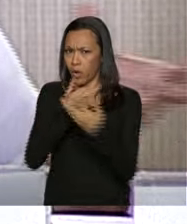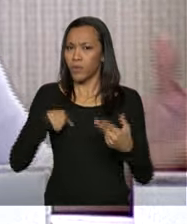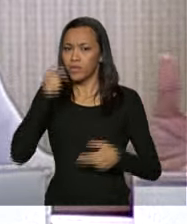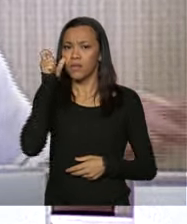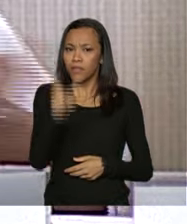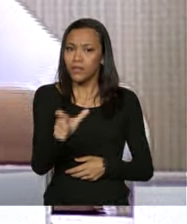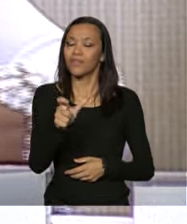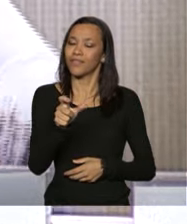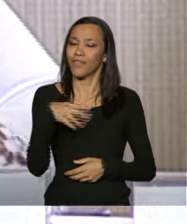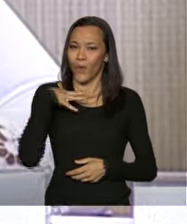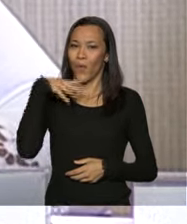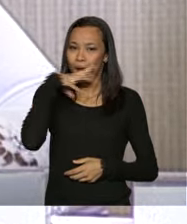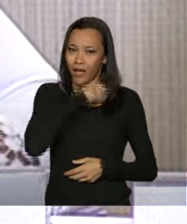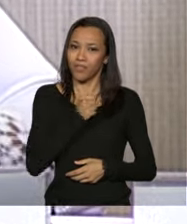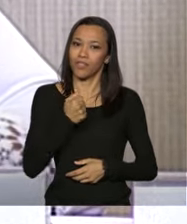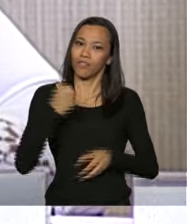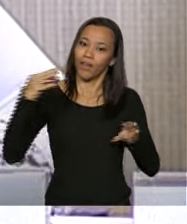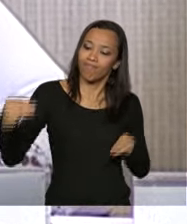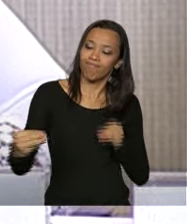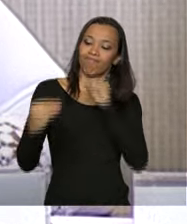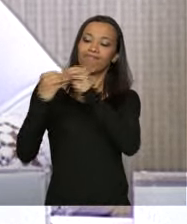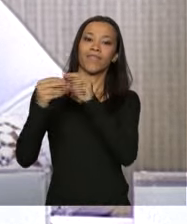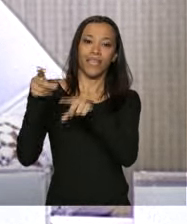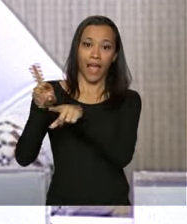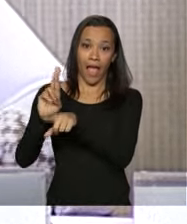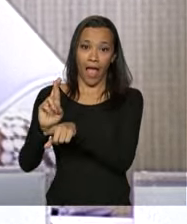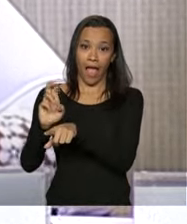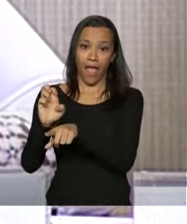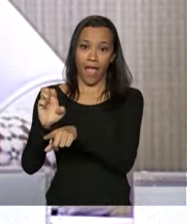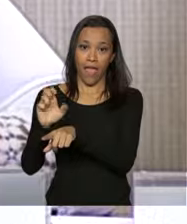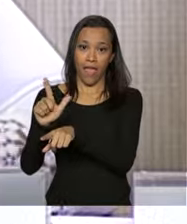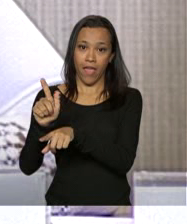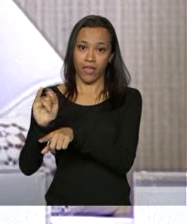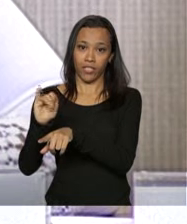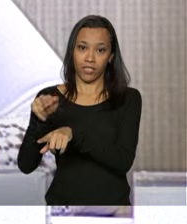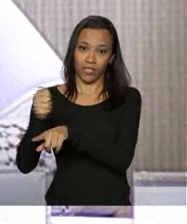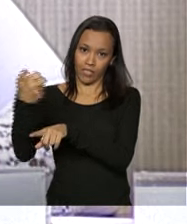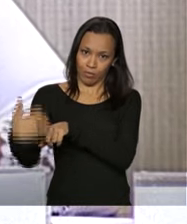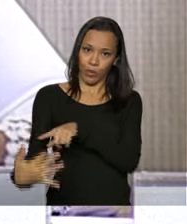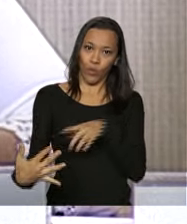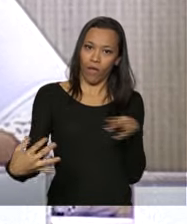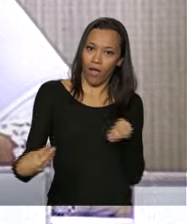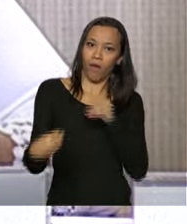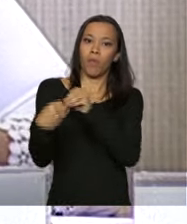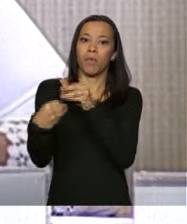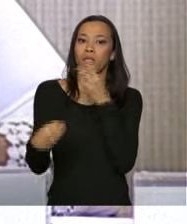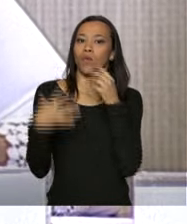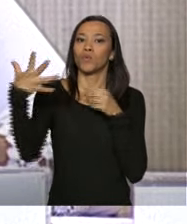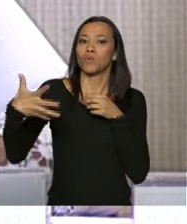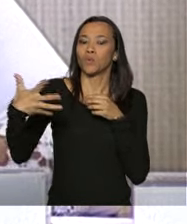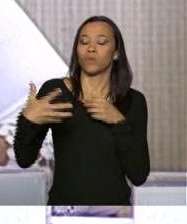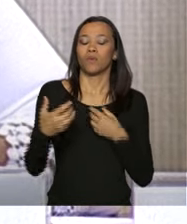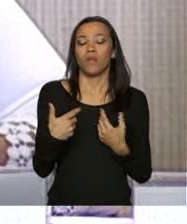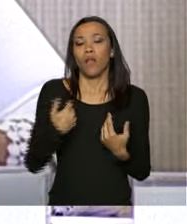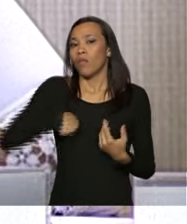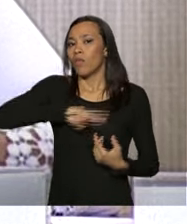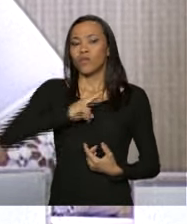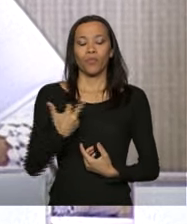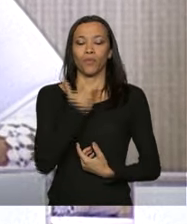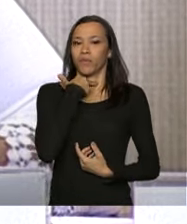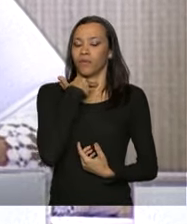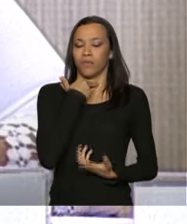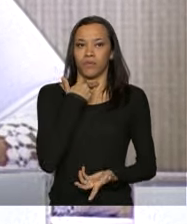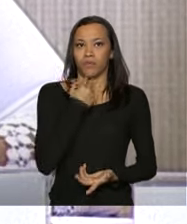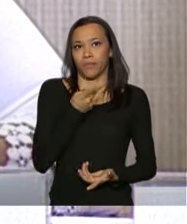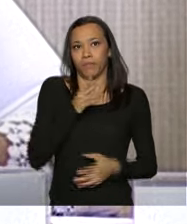calhar aqui com um pouco do que a Regina tá colocando também em termos de perspectiva, né? Nós não podemos, né? em